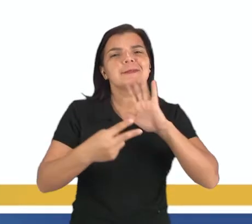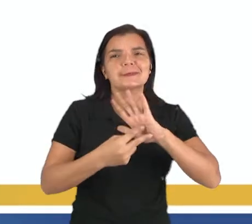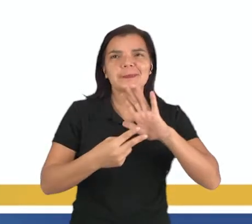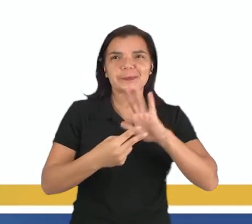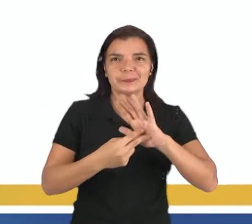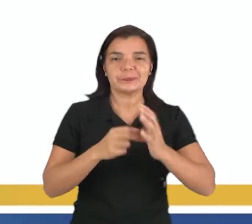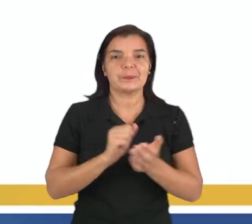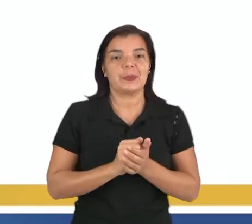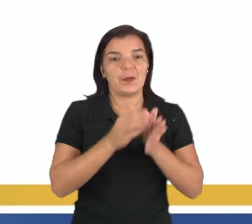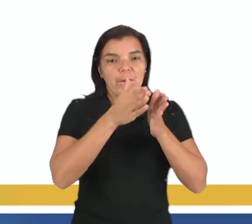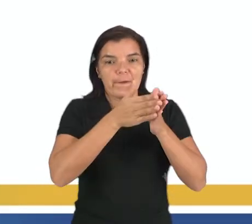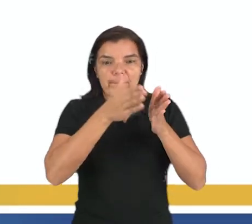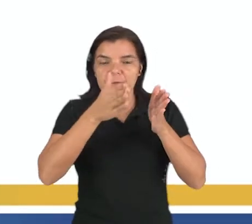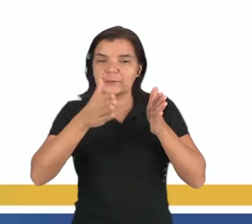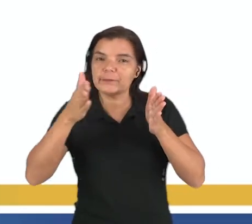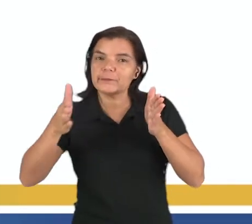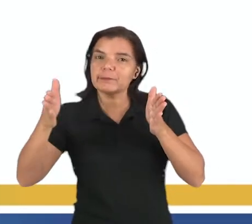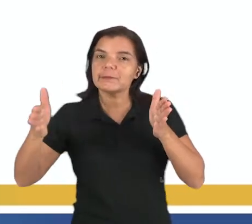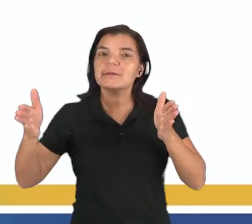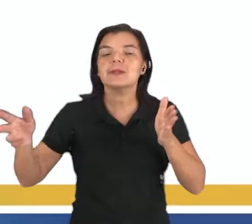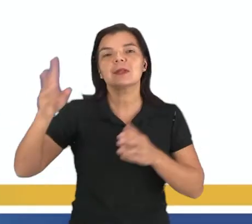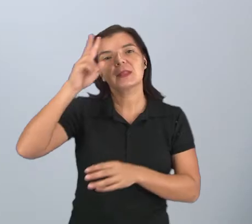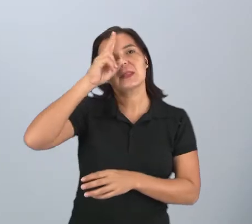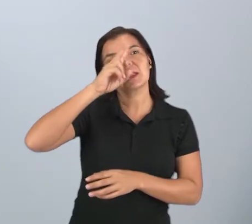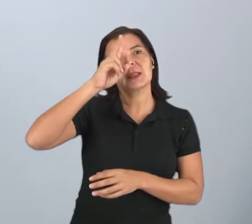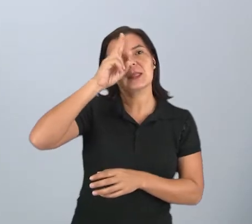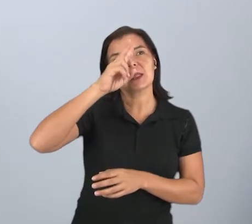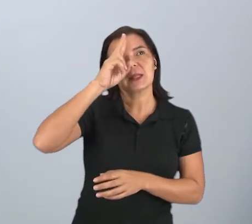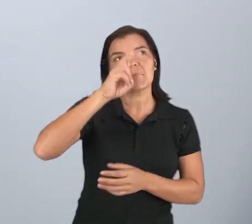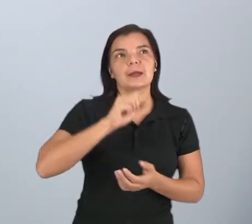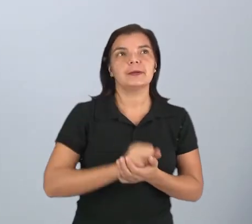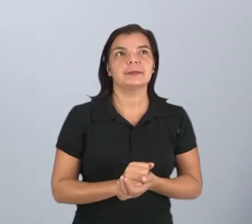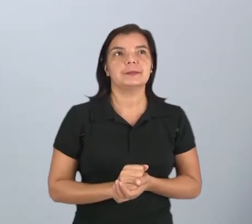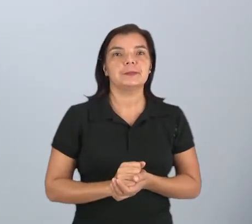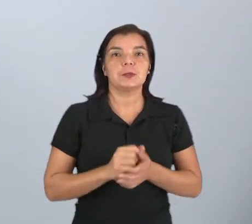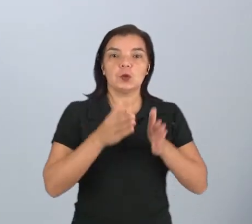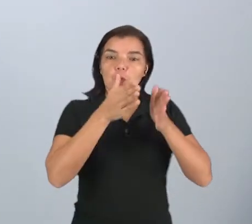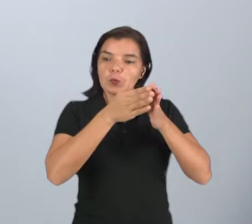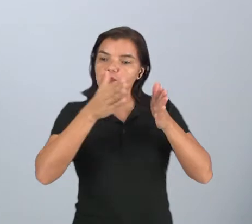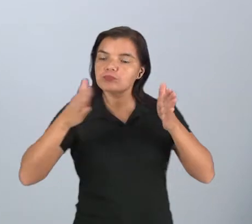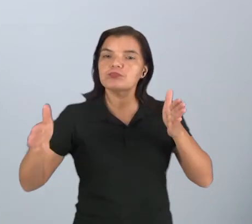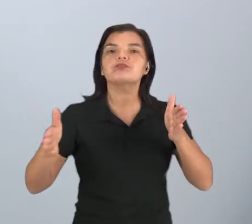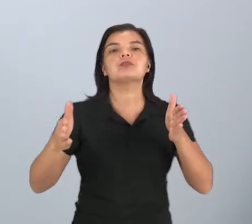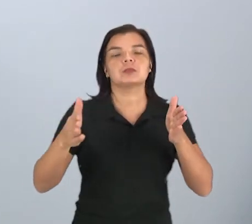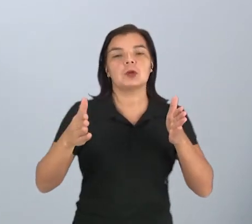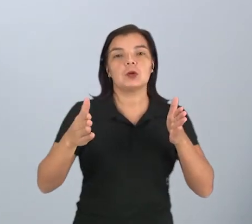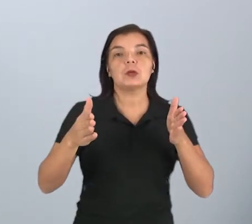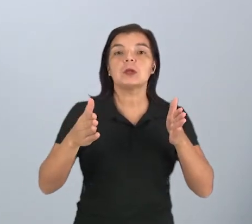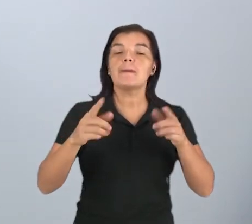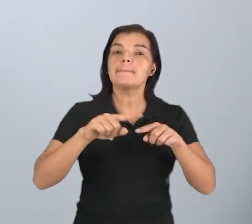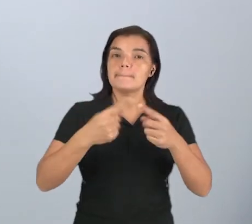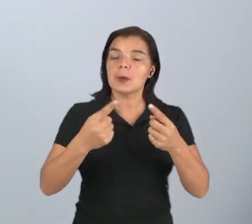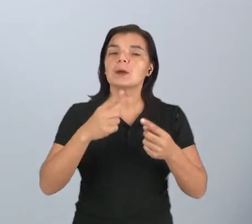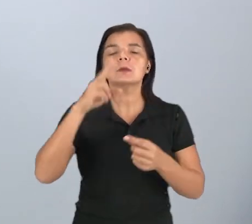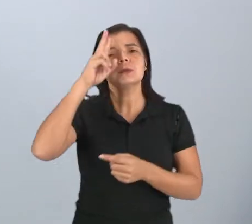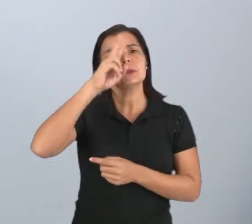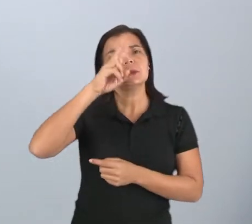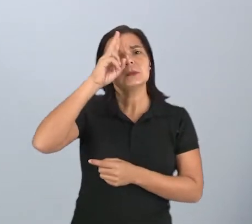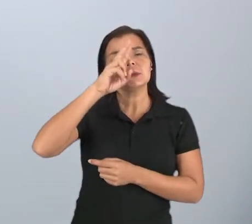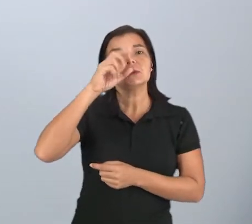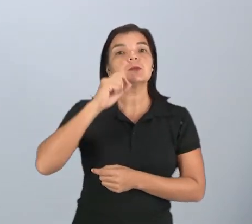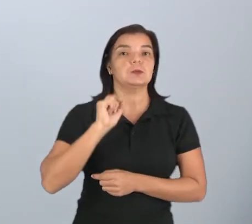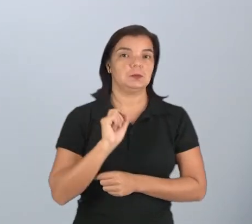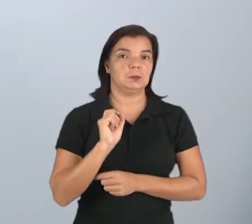uma sequência de fatos, eu tenho uma lembrança aqui. Beleza, eu tenho uma sequência temporal, mas eu tenho que lembrar